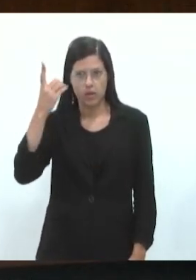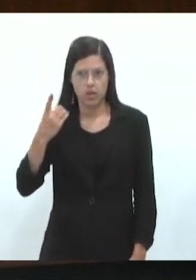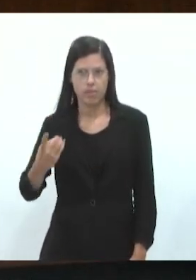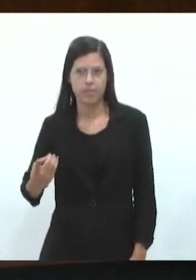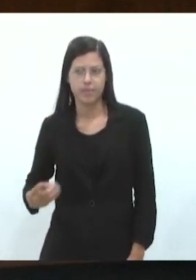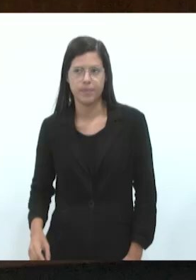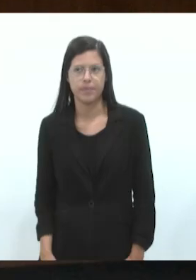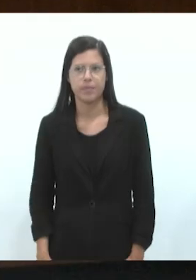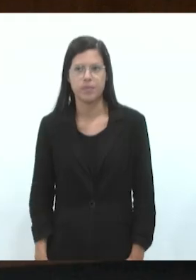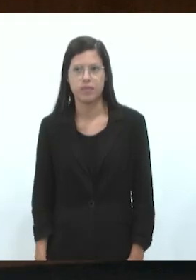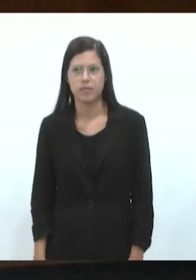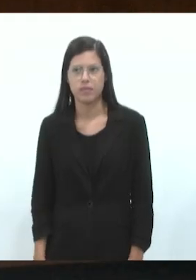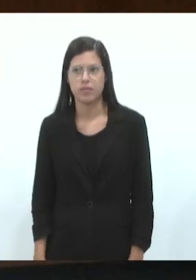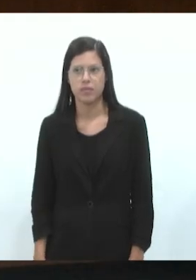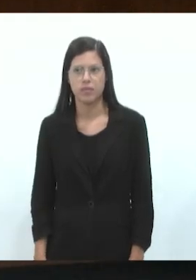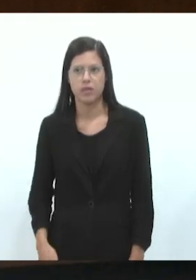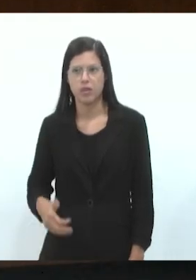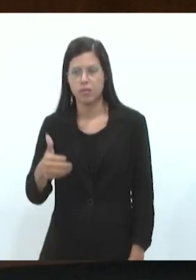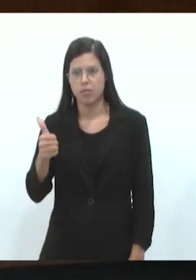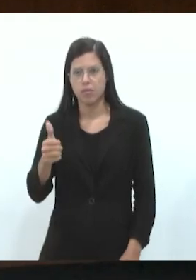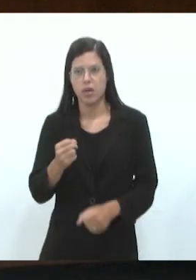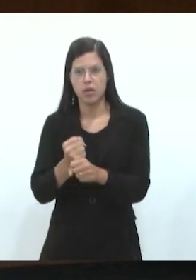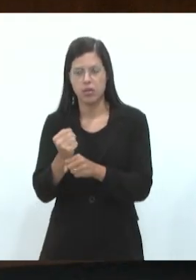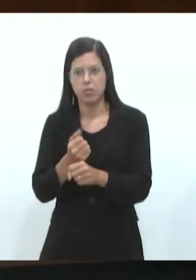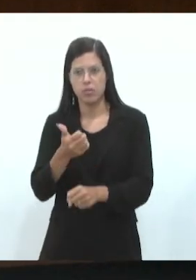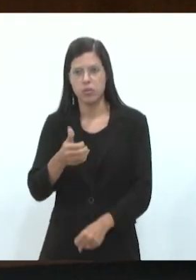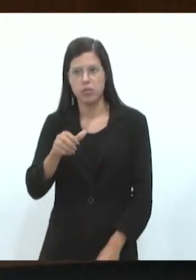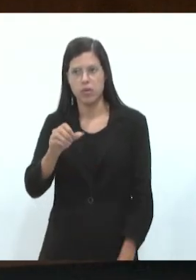Dani, que em